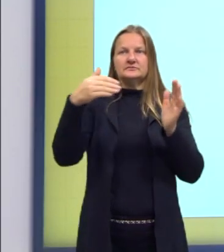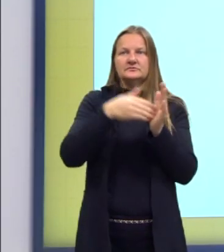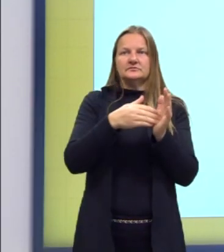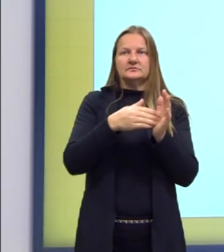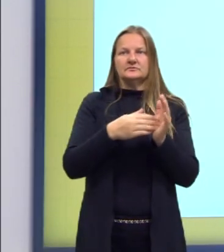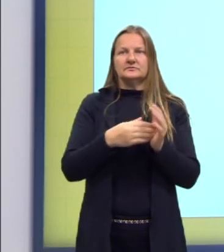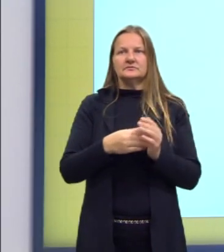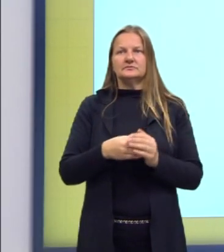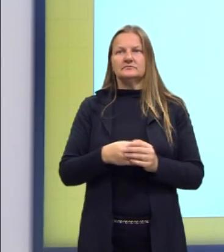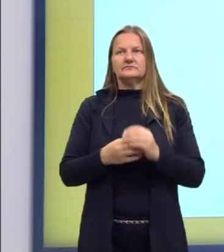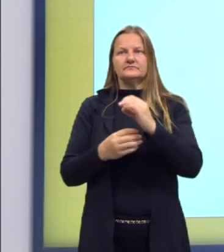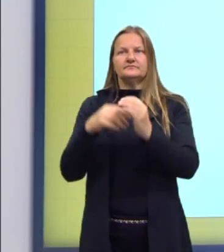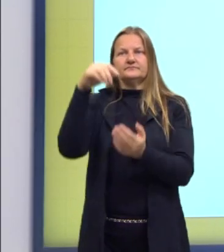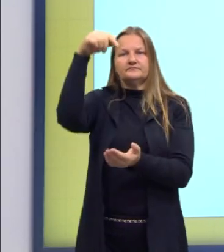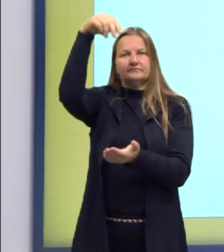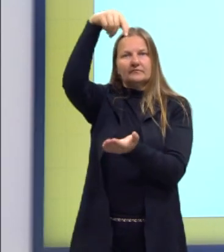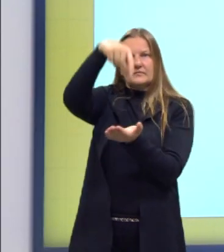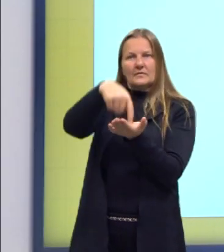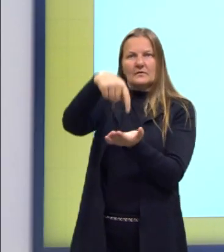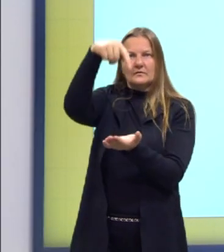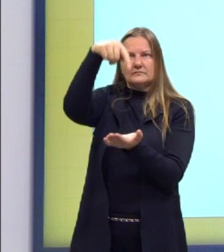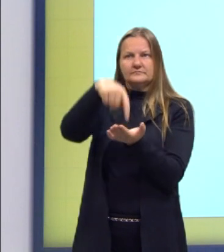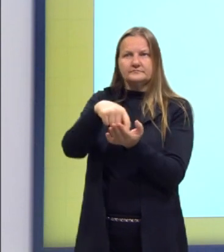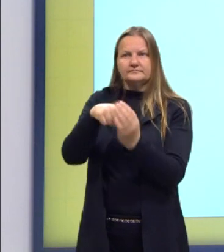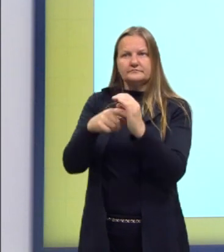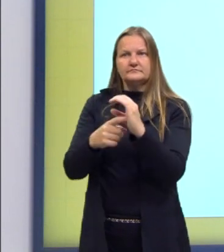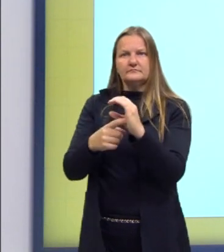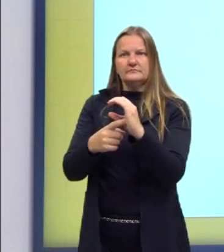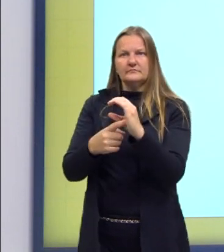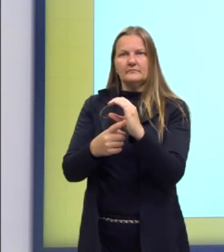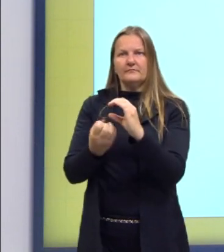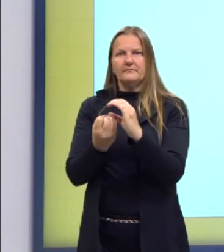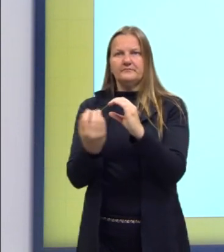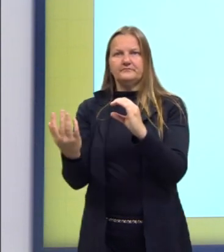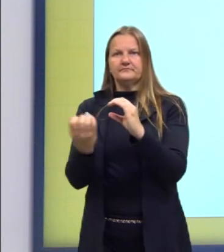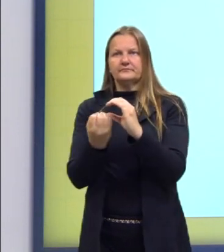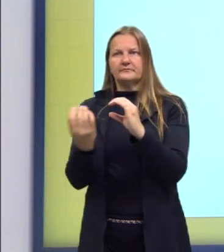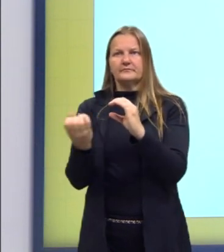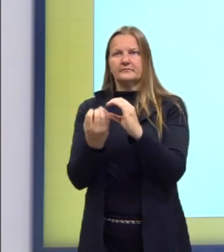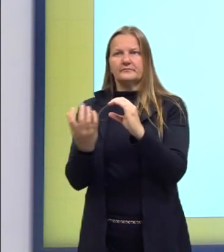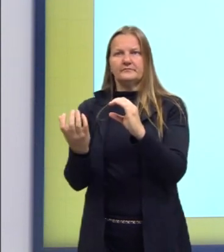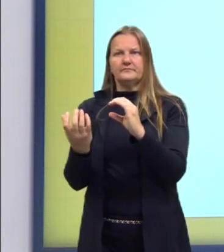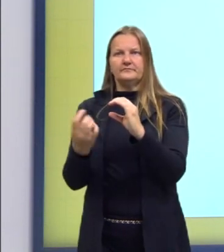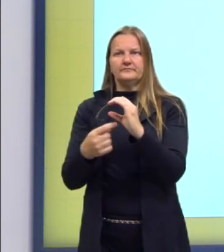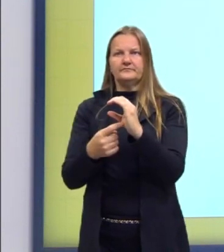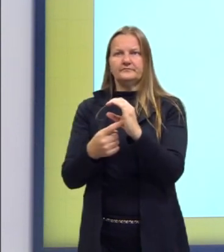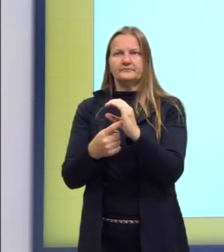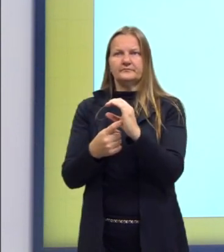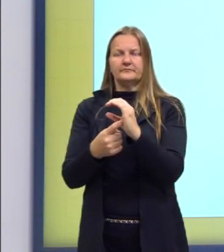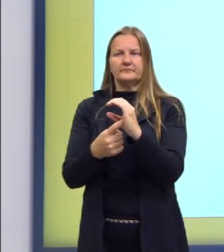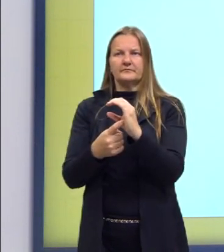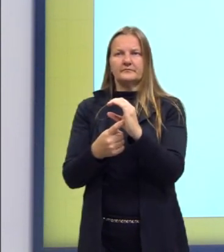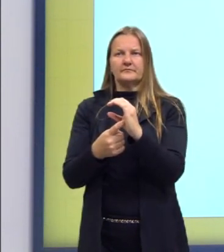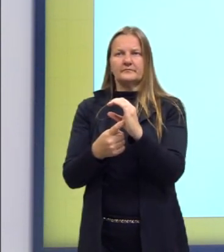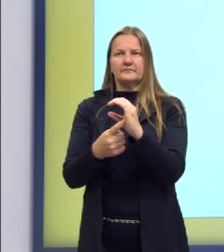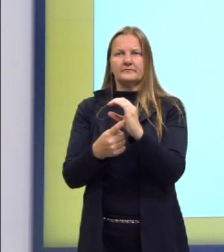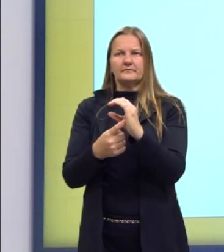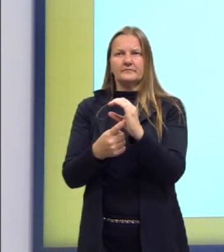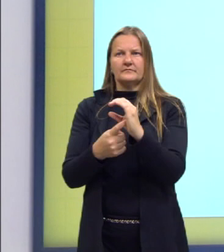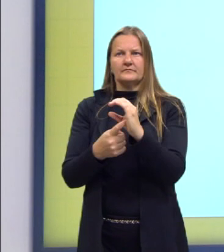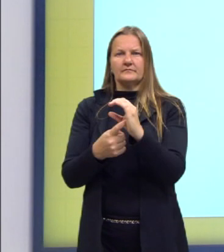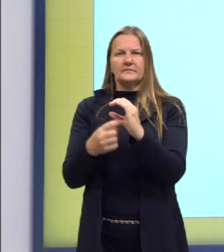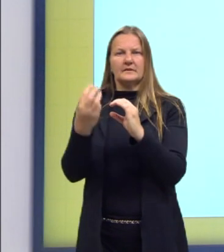a minha primeira ramificação que é esse tá ligado a um carbono formado ligado a um carbono terciário né eu vou